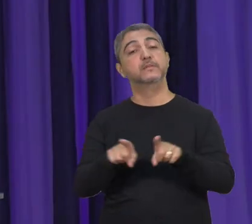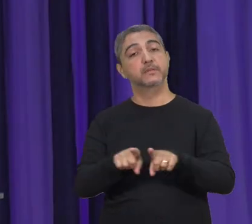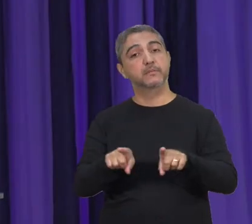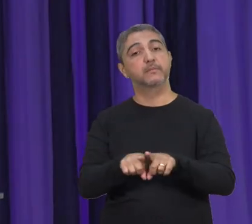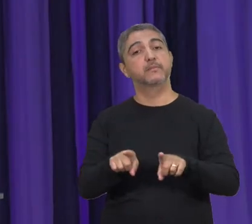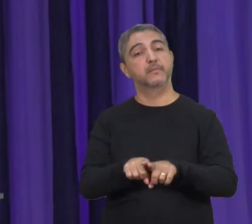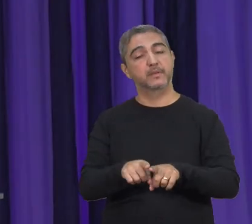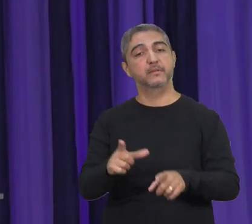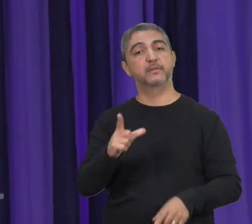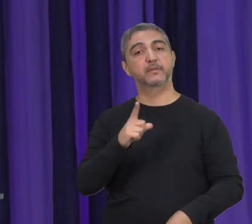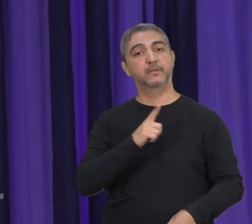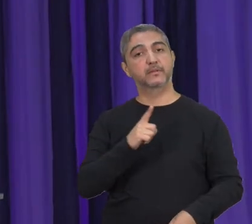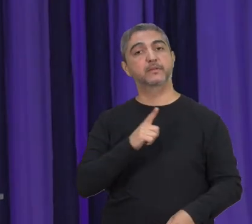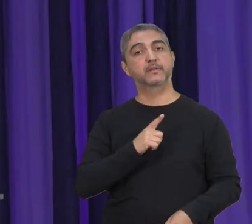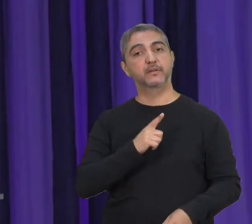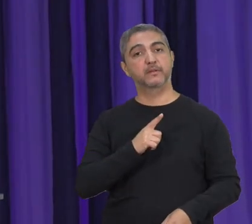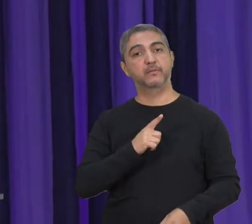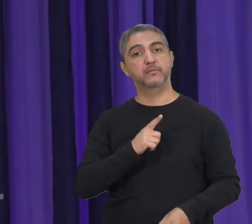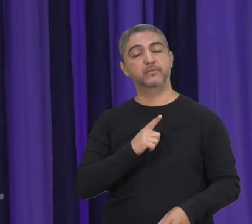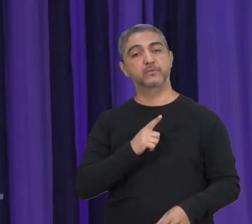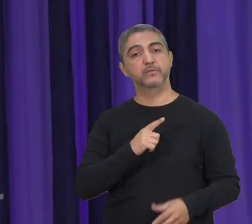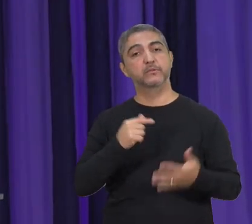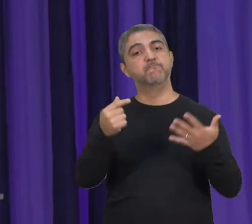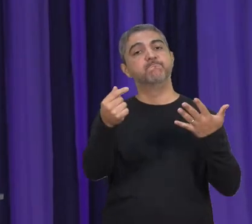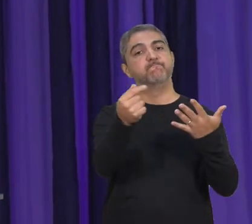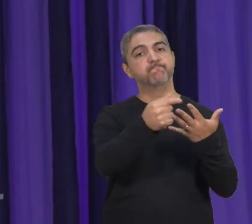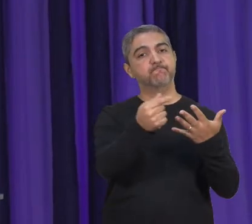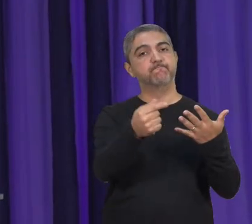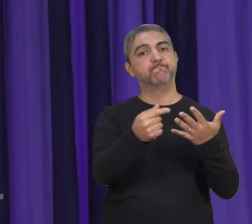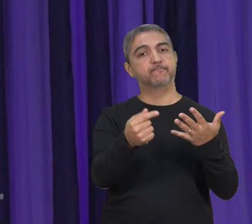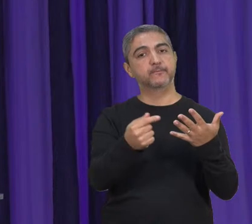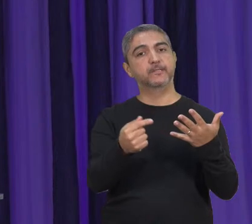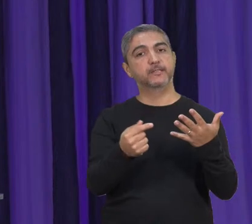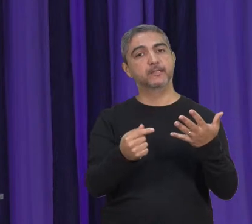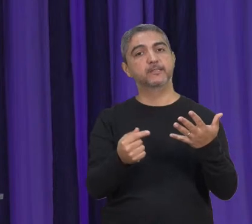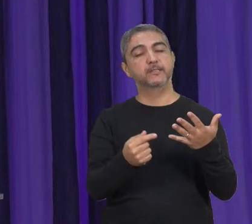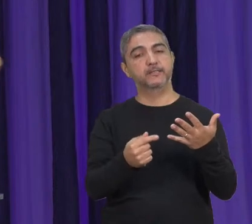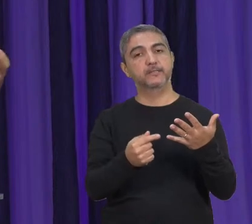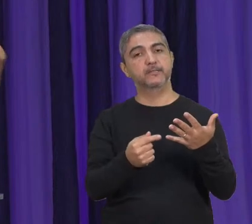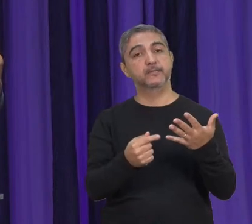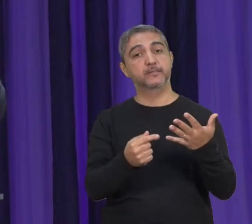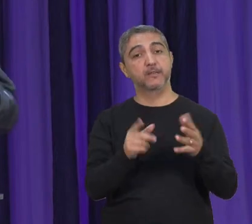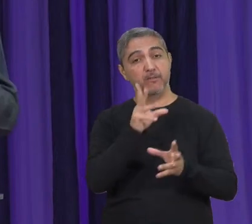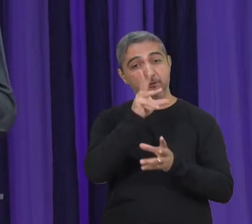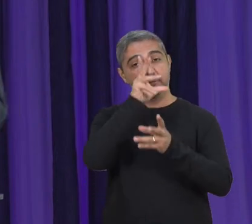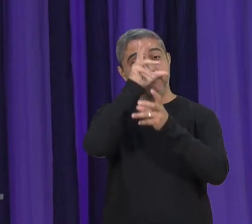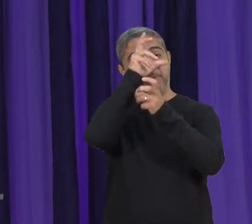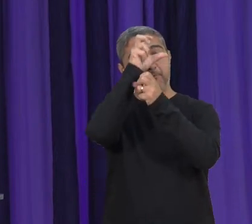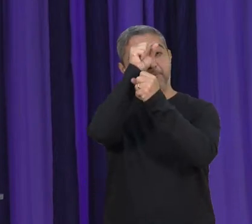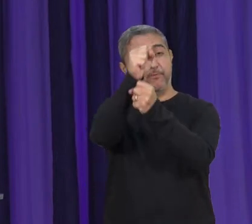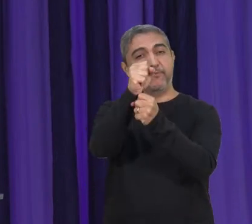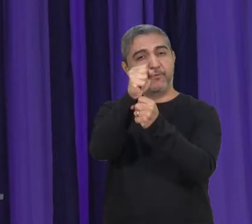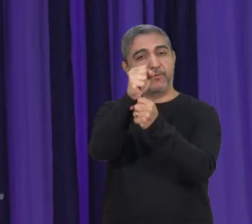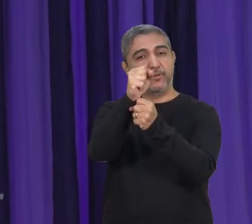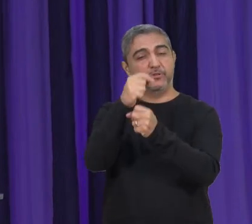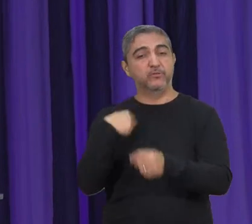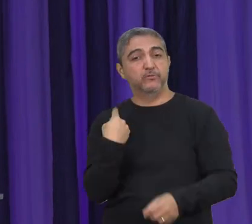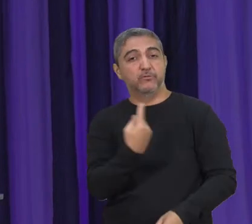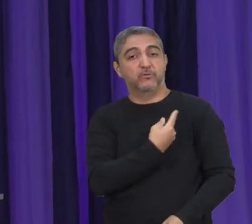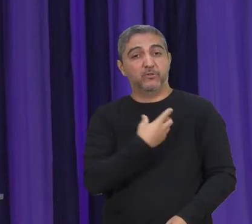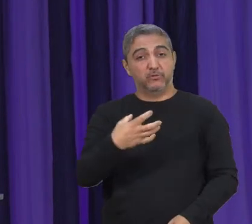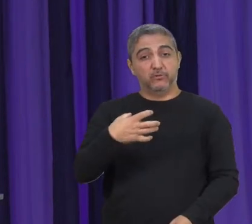temos muito bem forte na nossa personalidade